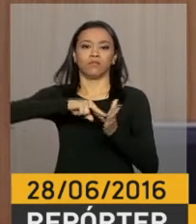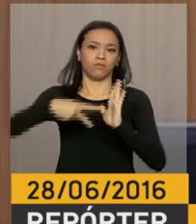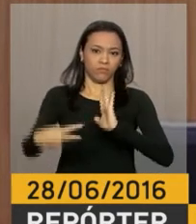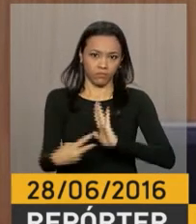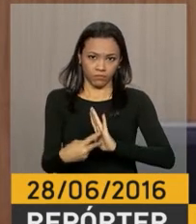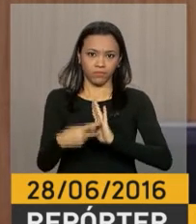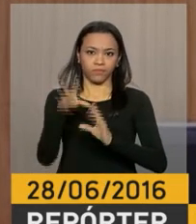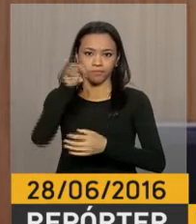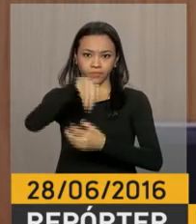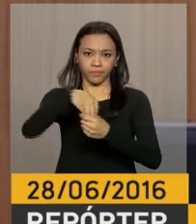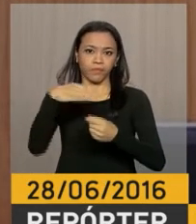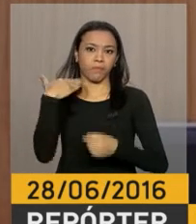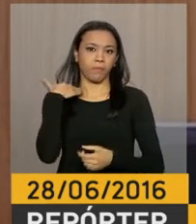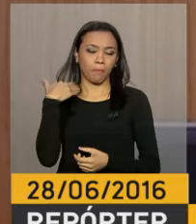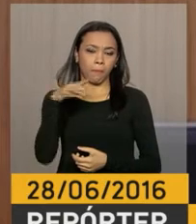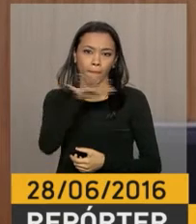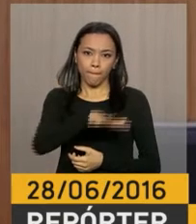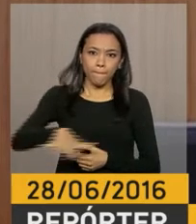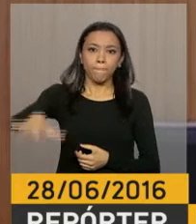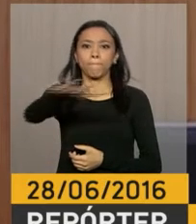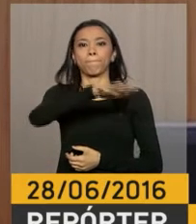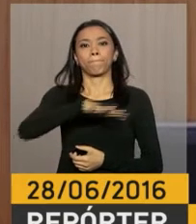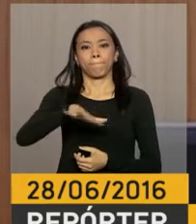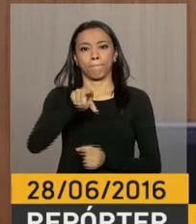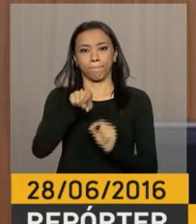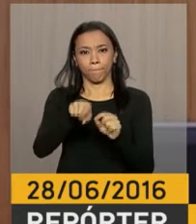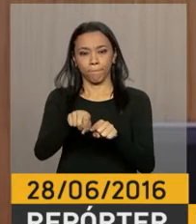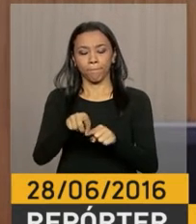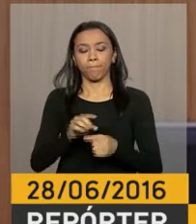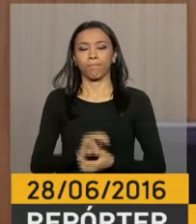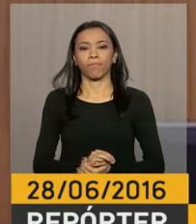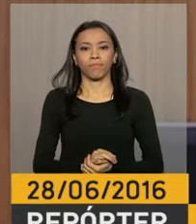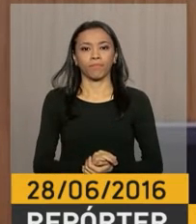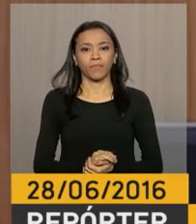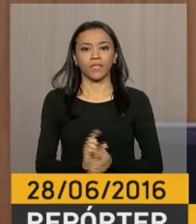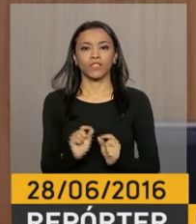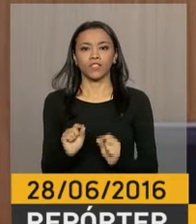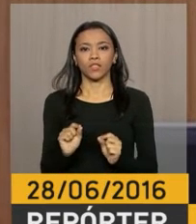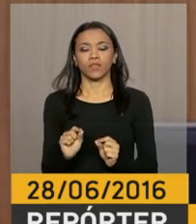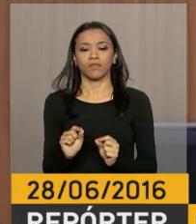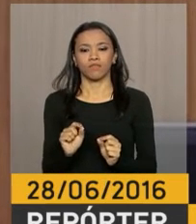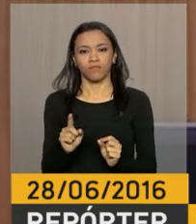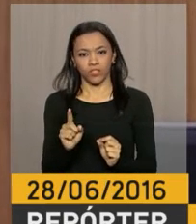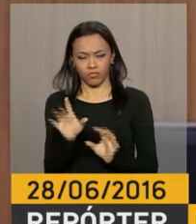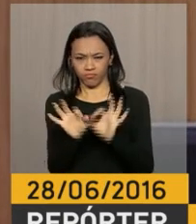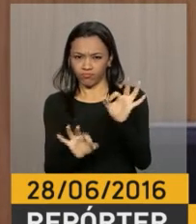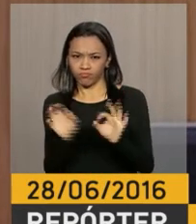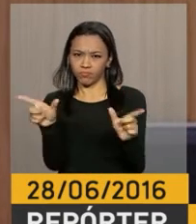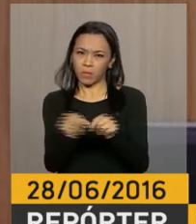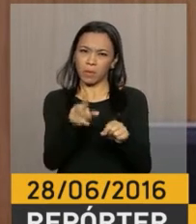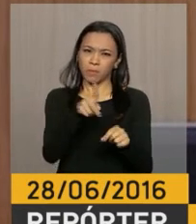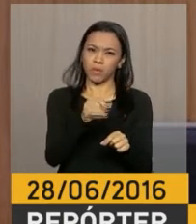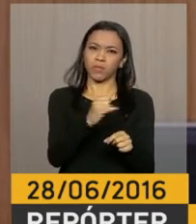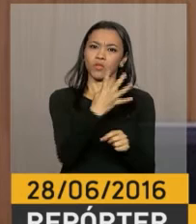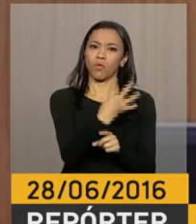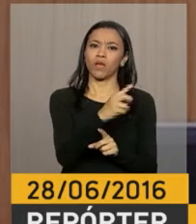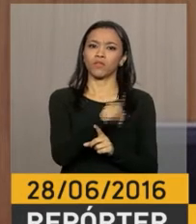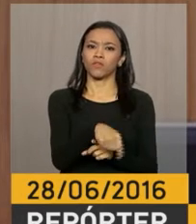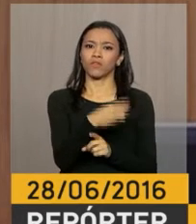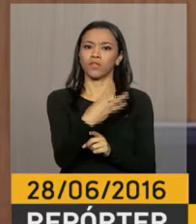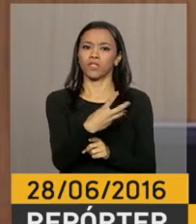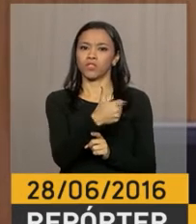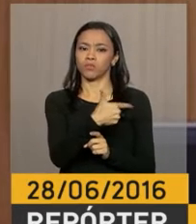quer seja do ponto de vista de valores absolutos, quer seja do ponto de vista de proporção do PIB, né? Você sai de 4,3% do